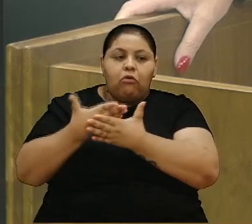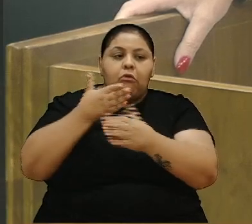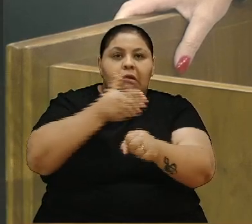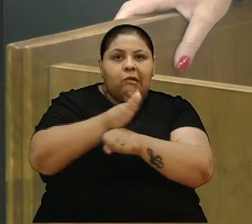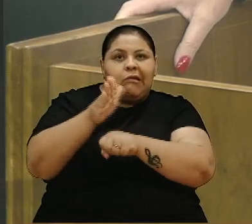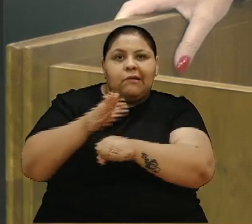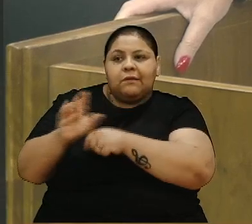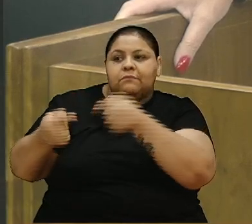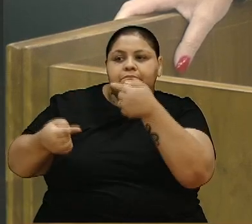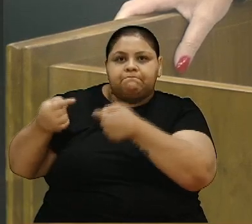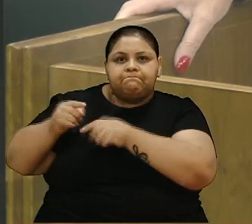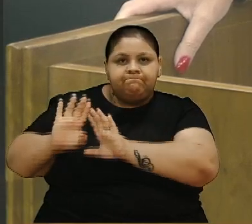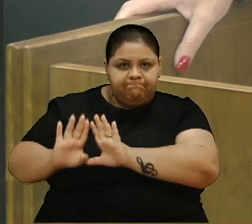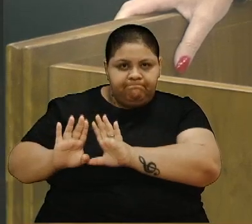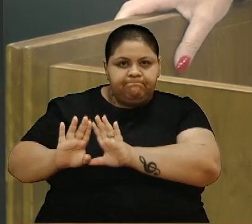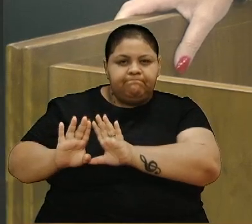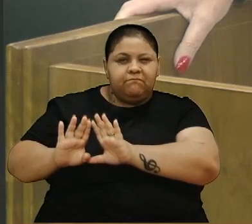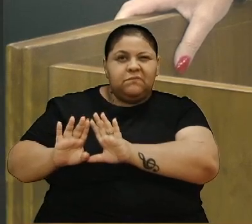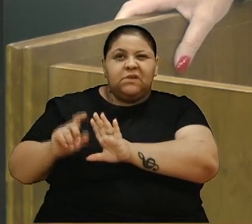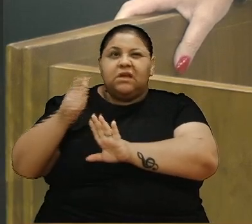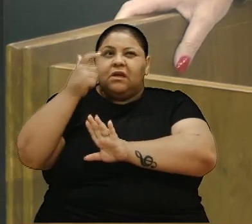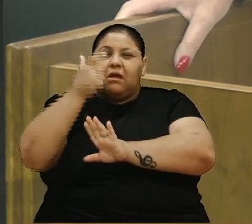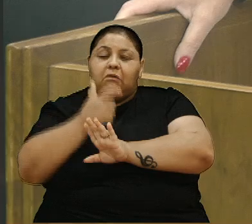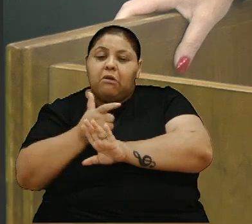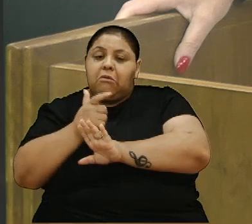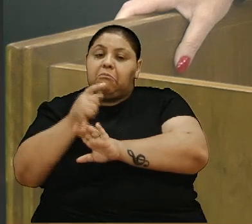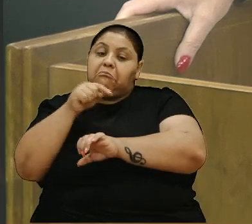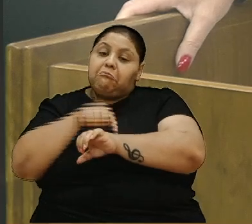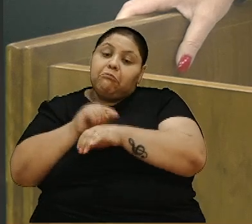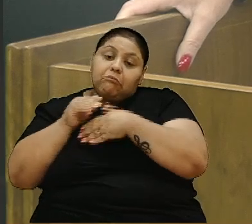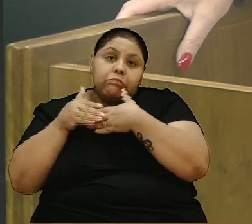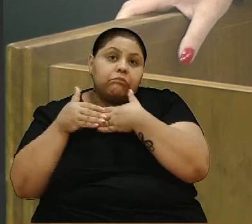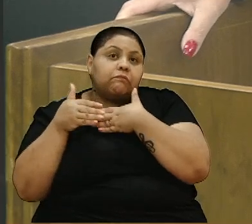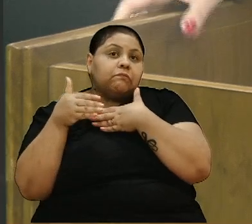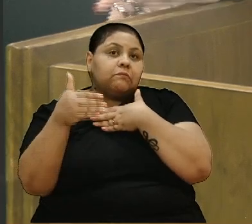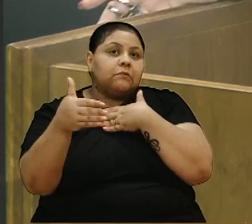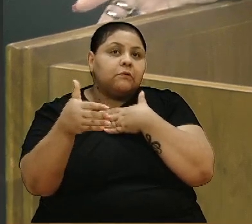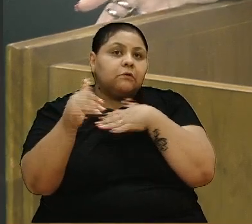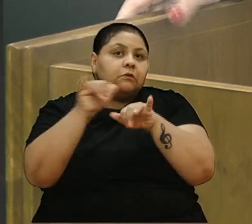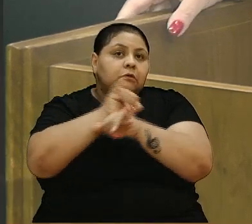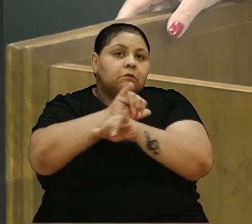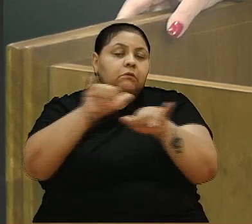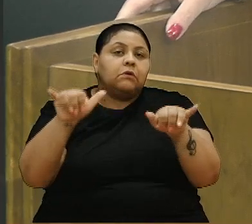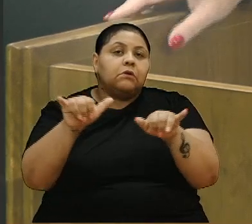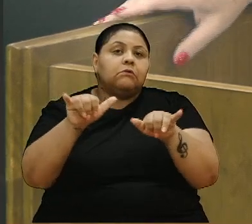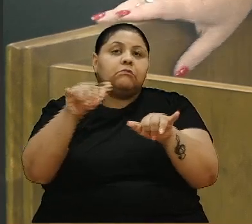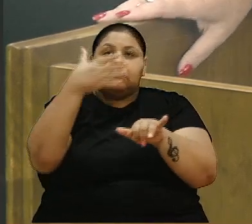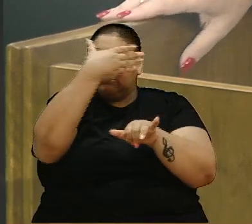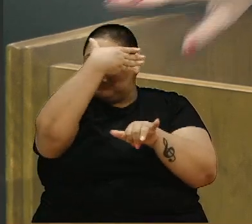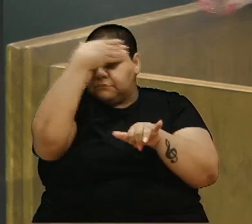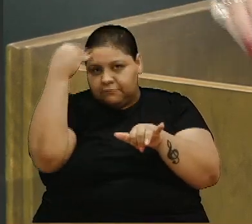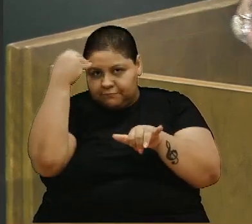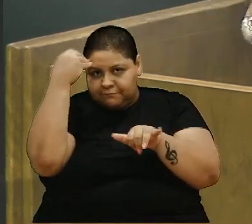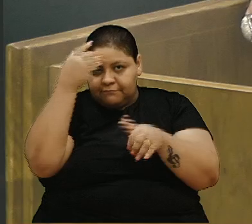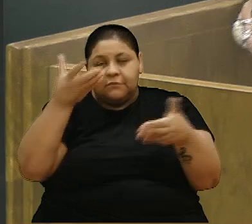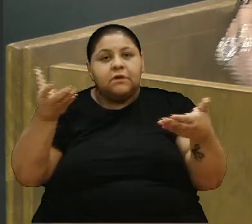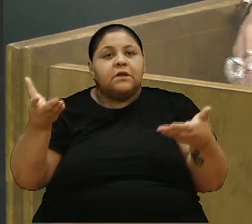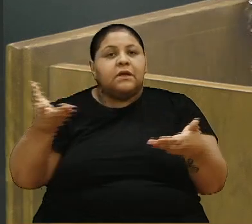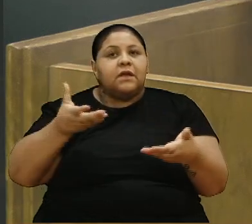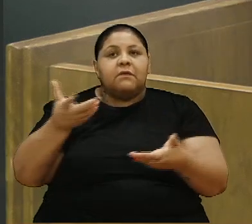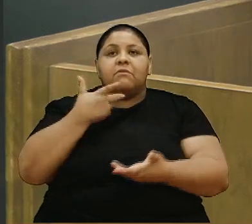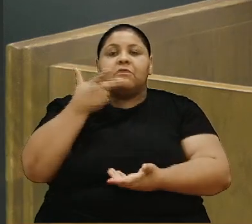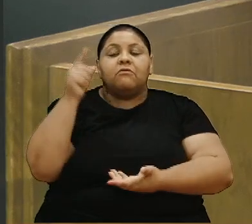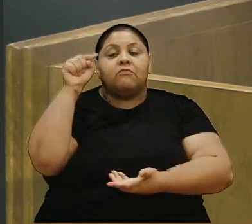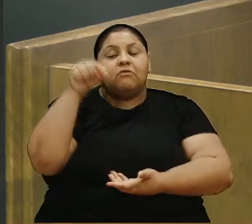nesse debate. Aí parece que o tempo passa e a notícia fica velha. Então, o que nós queremos trazer